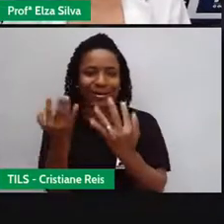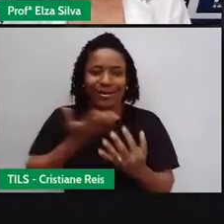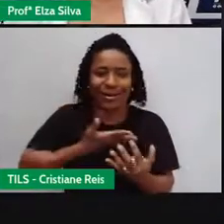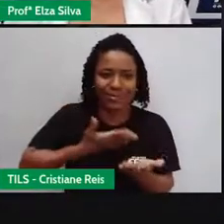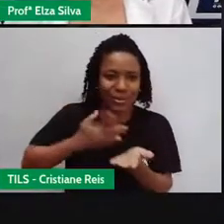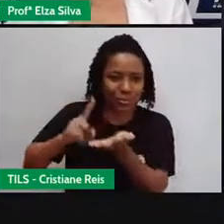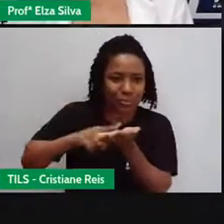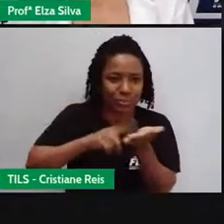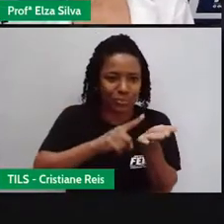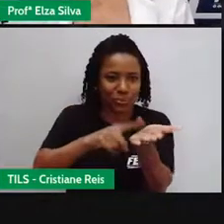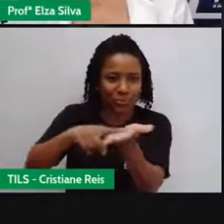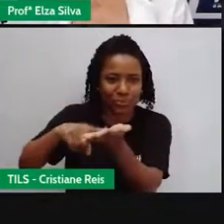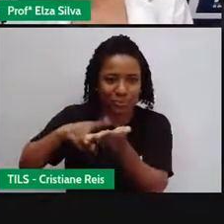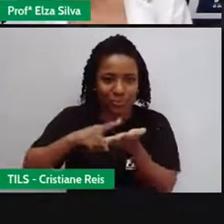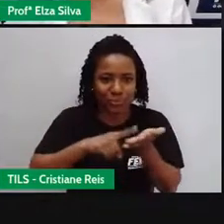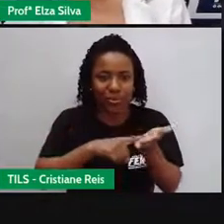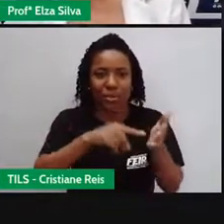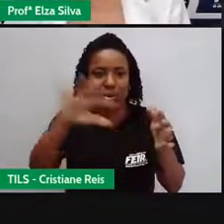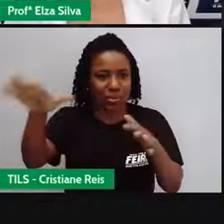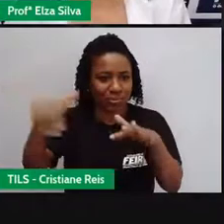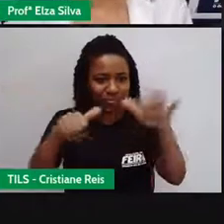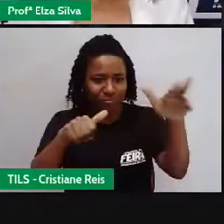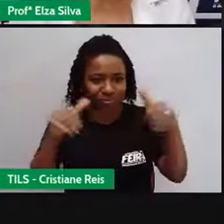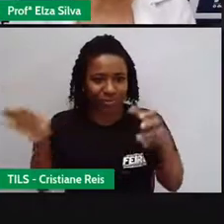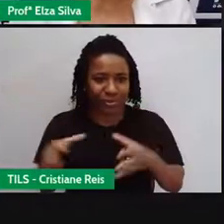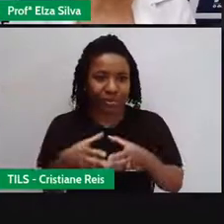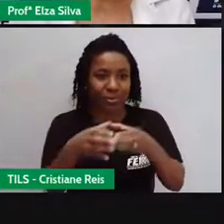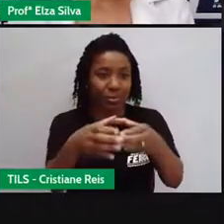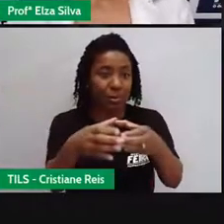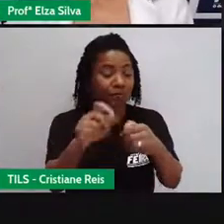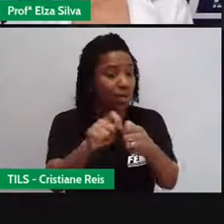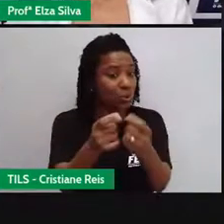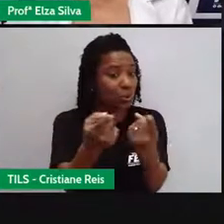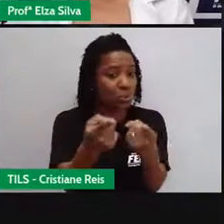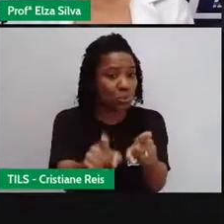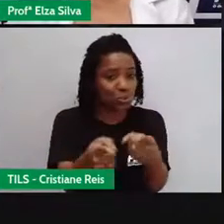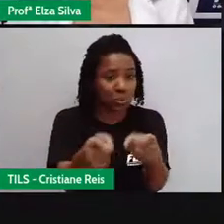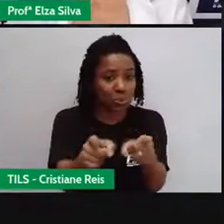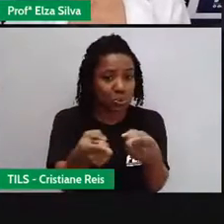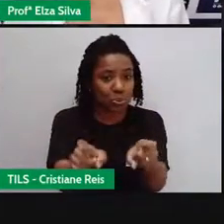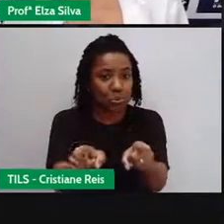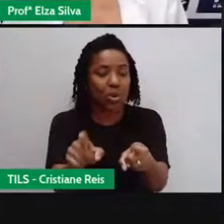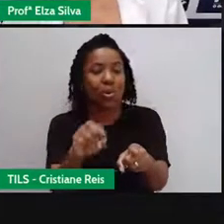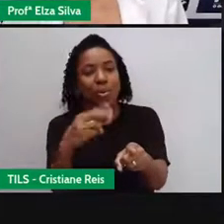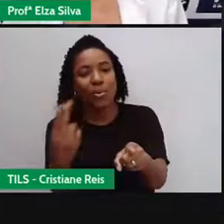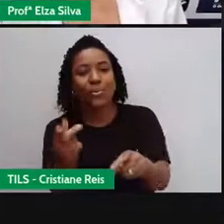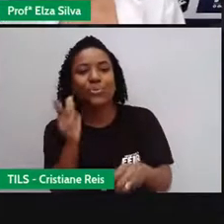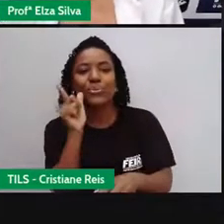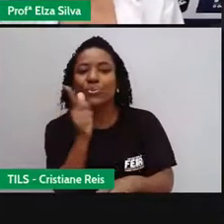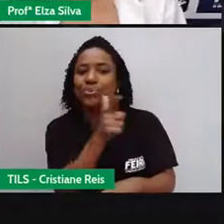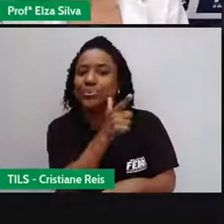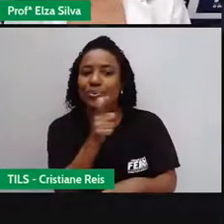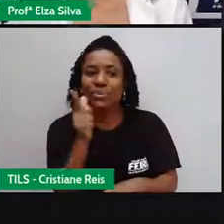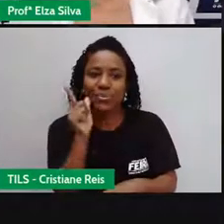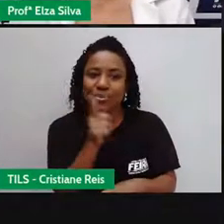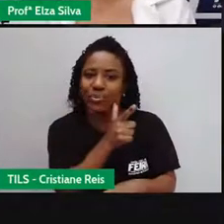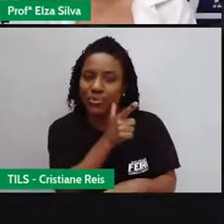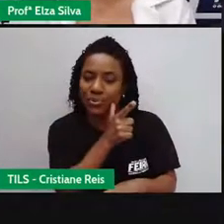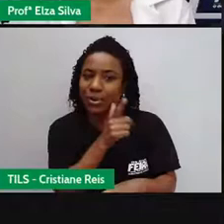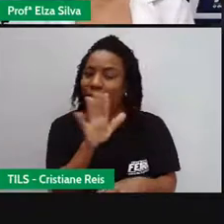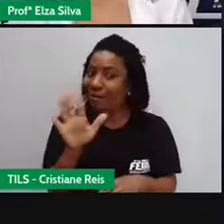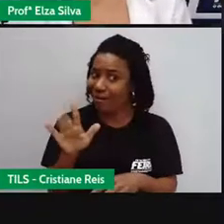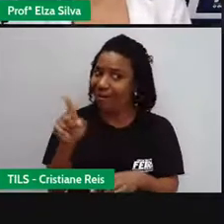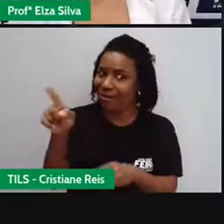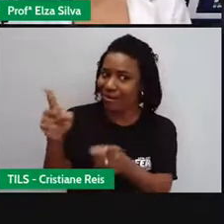para lugares onde eles podem fazer piqueniques e churrasco. Lembrando que o churrasco americano tem uma